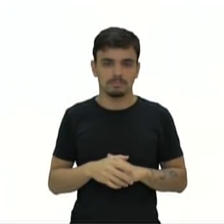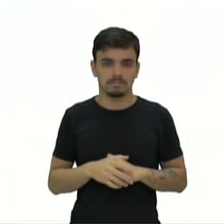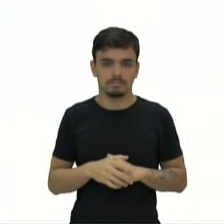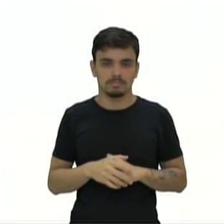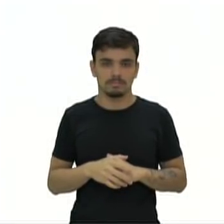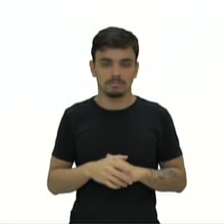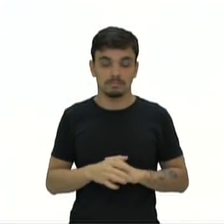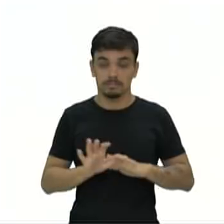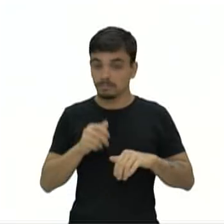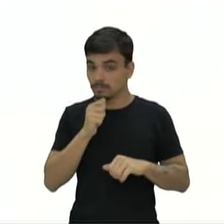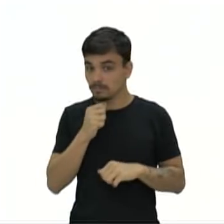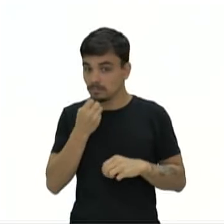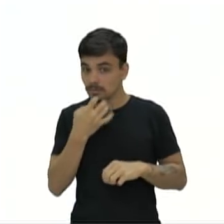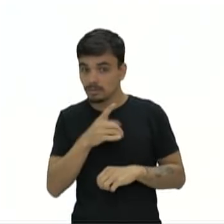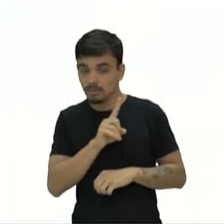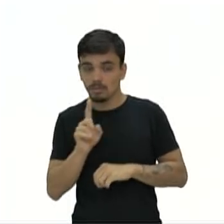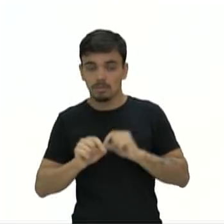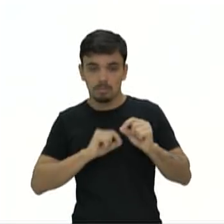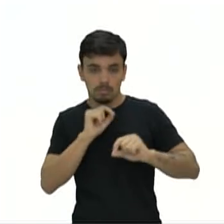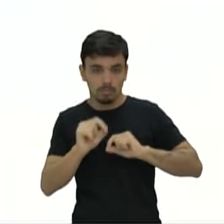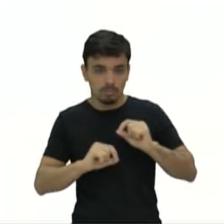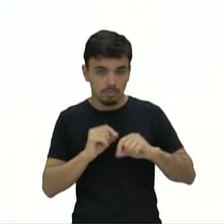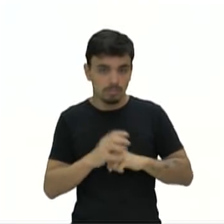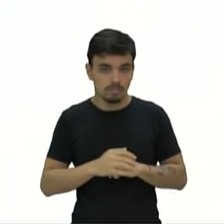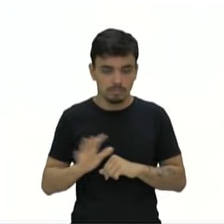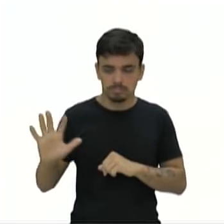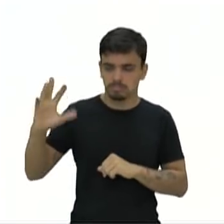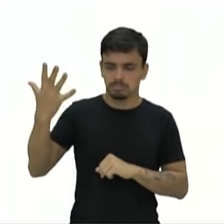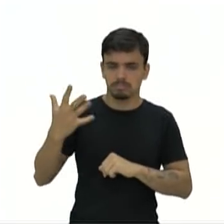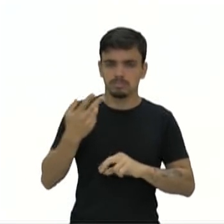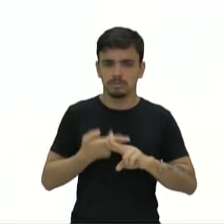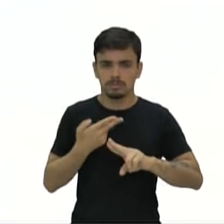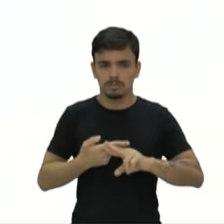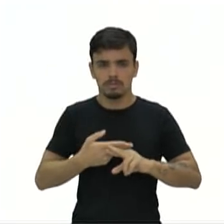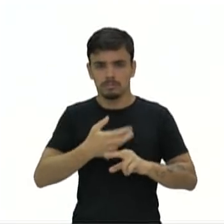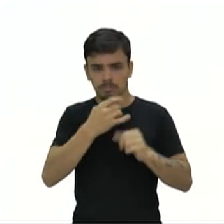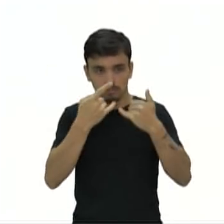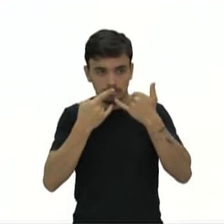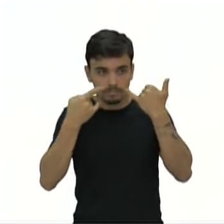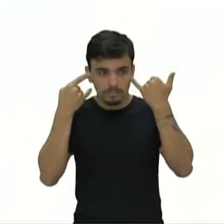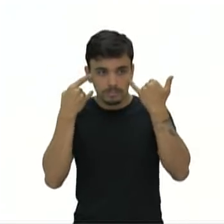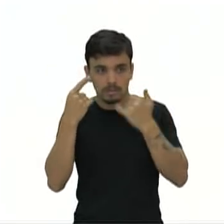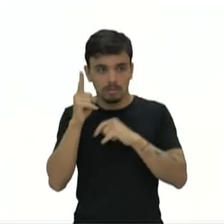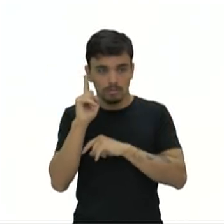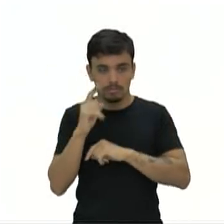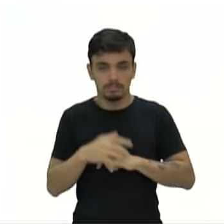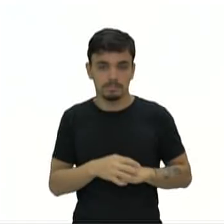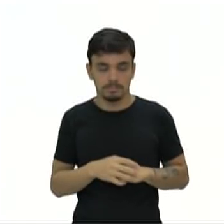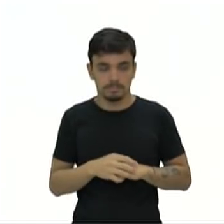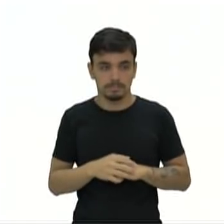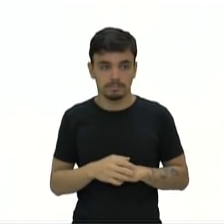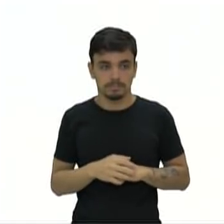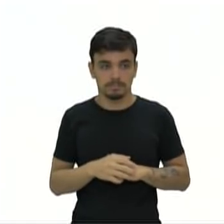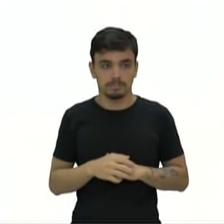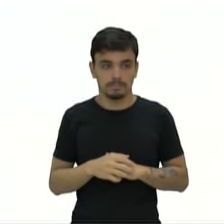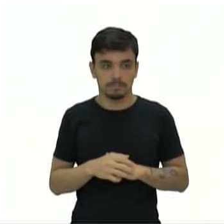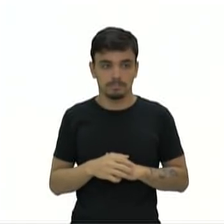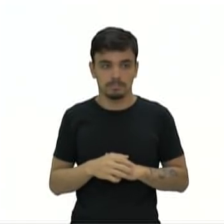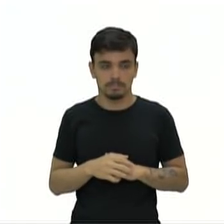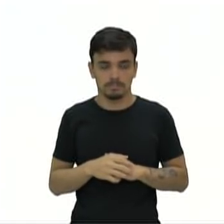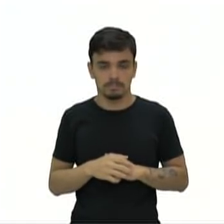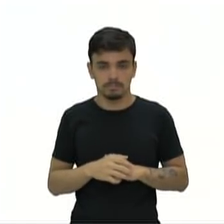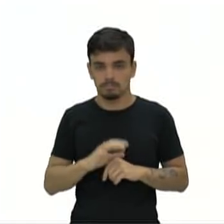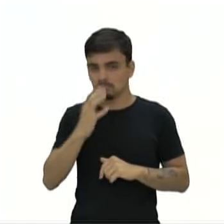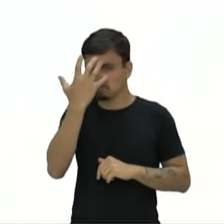Ainda bem que não era em qualquer situação que usava essa máscara, não. Parece uma máscara, né, professor? Concordo. Do